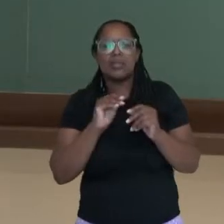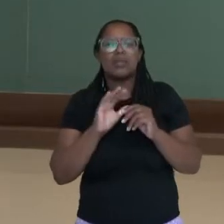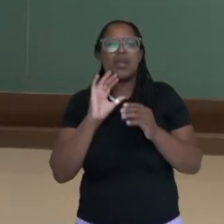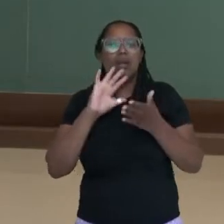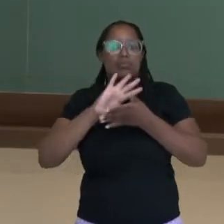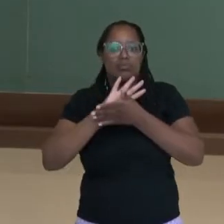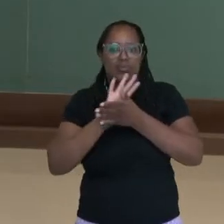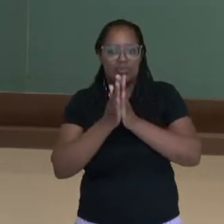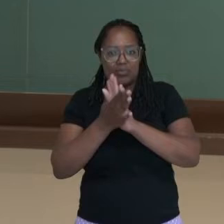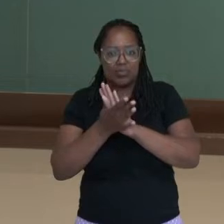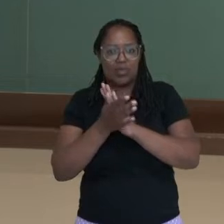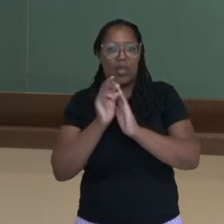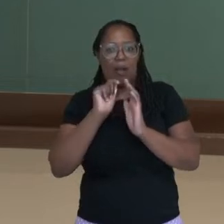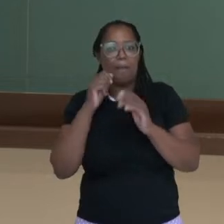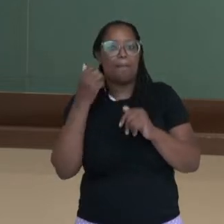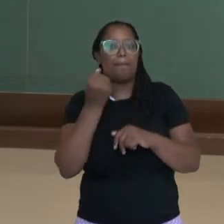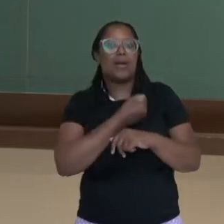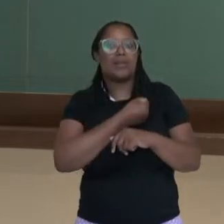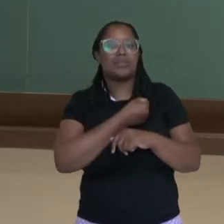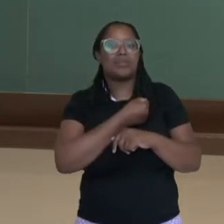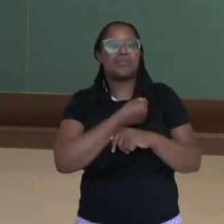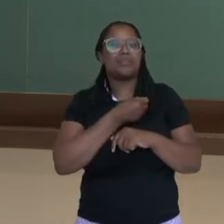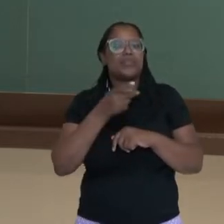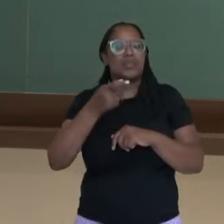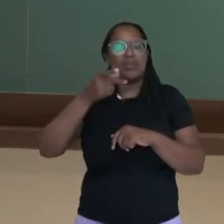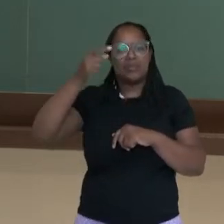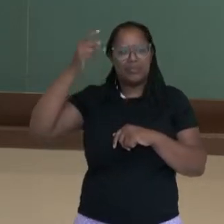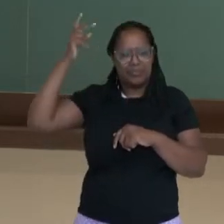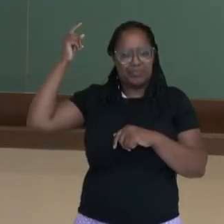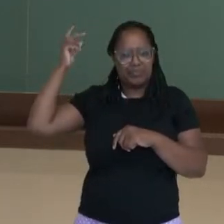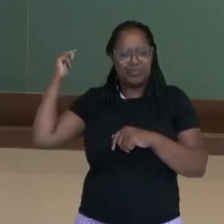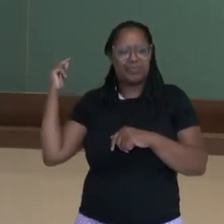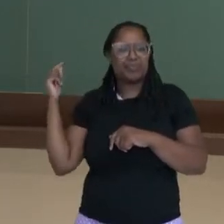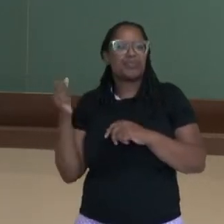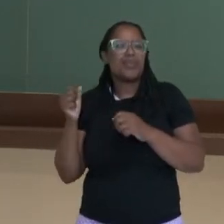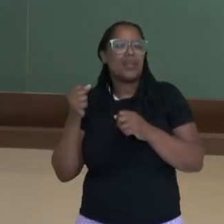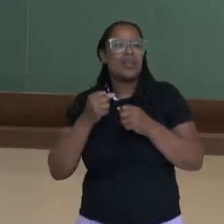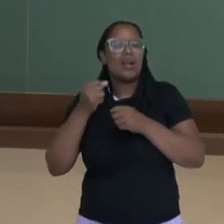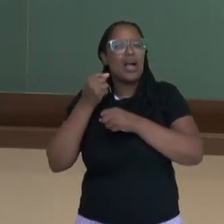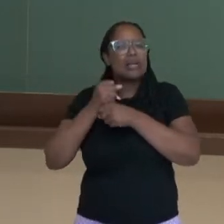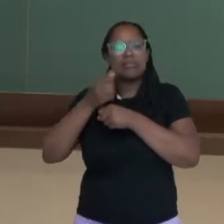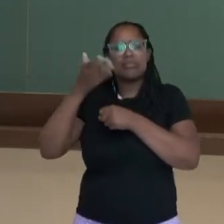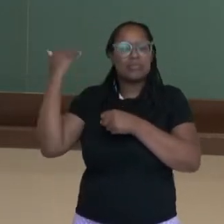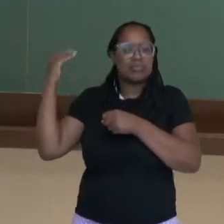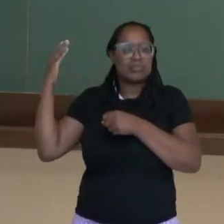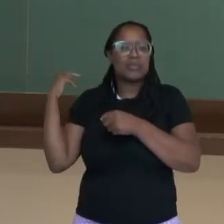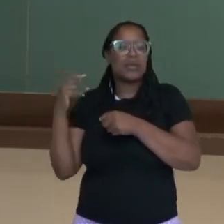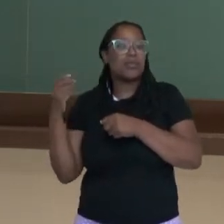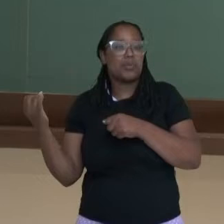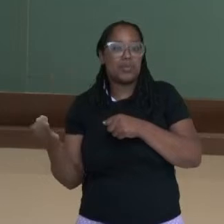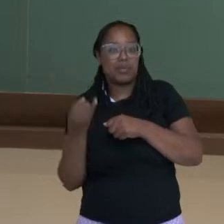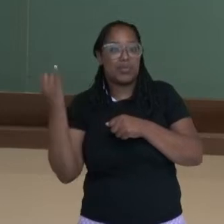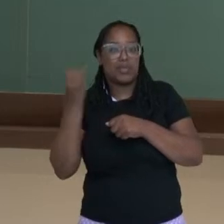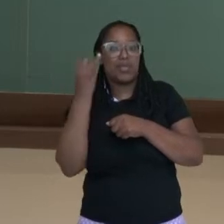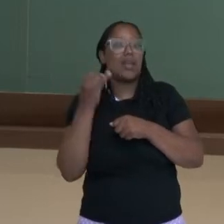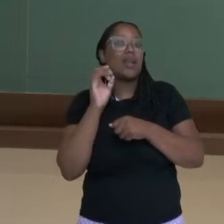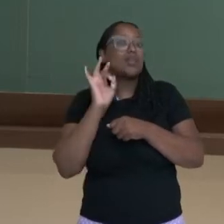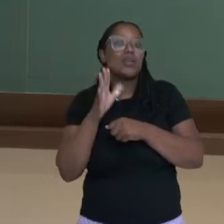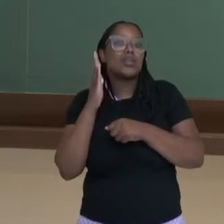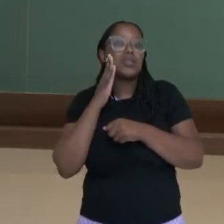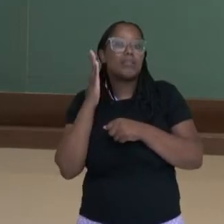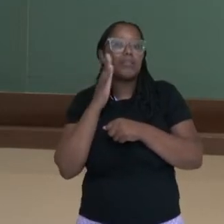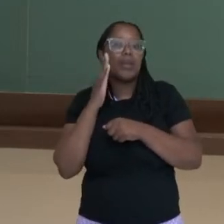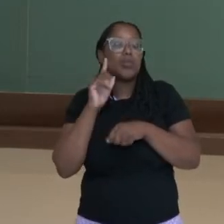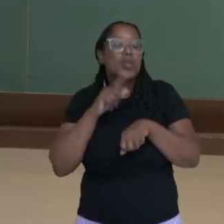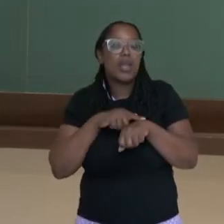imagina a importância, né, na época, nos primórdios na antiguidade, o importante que era saber o tempo de